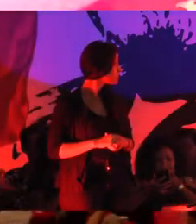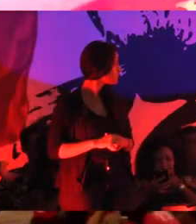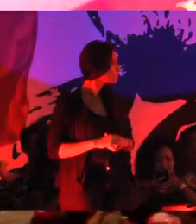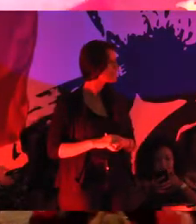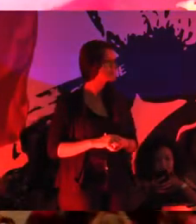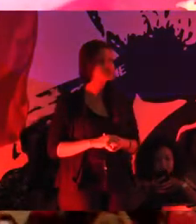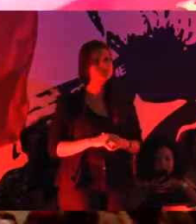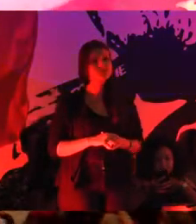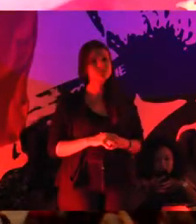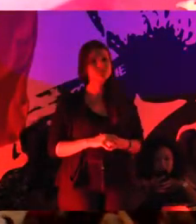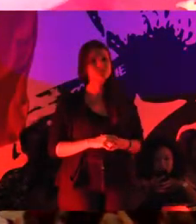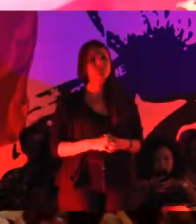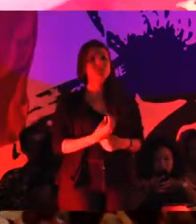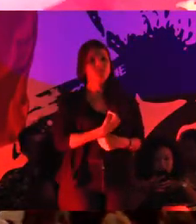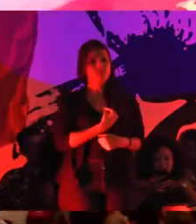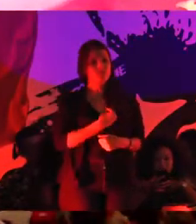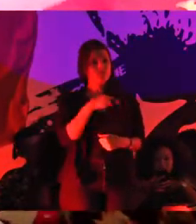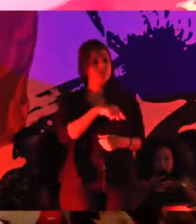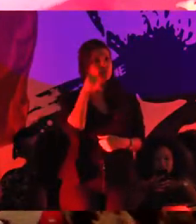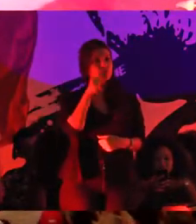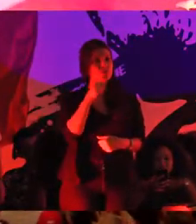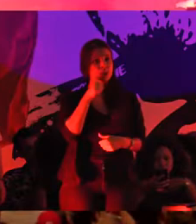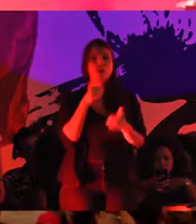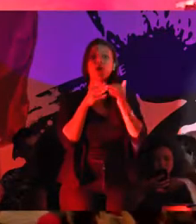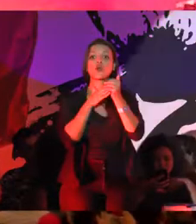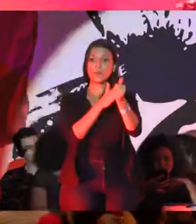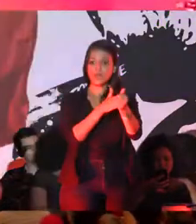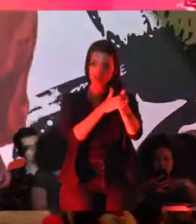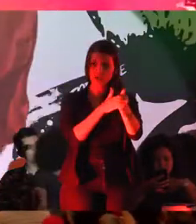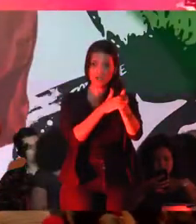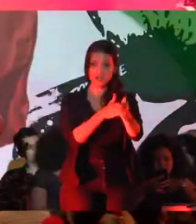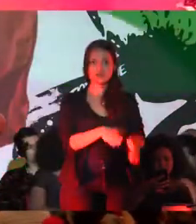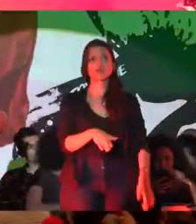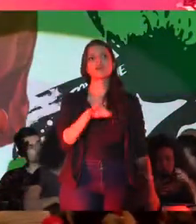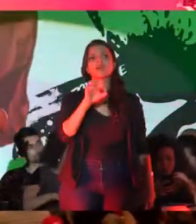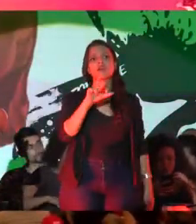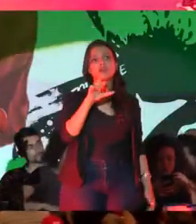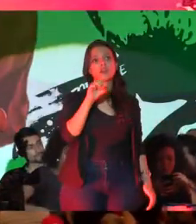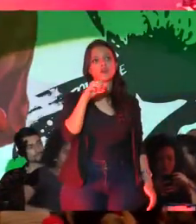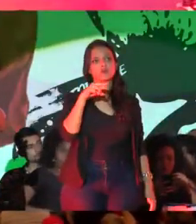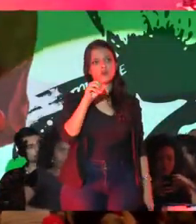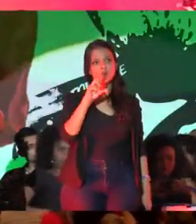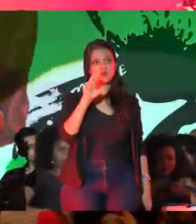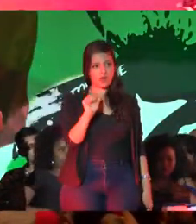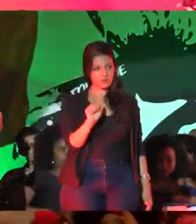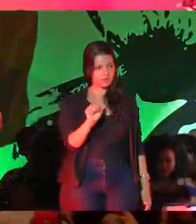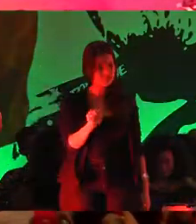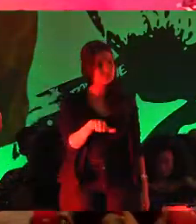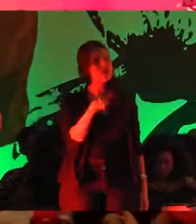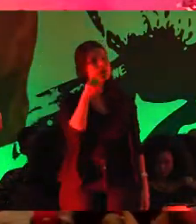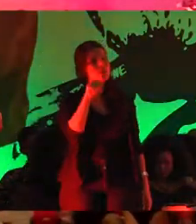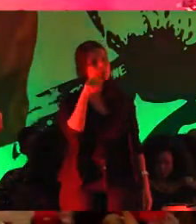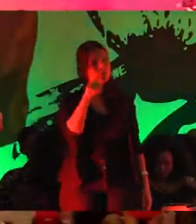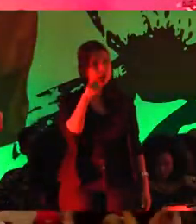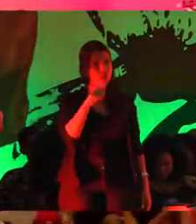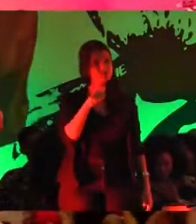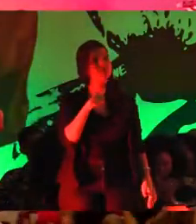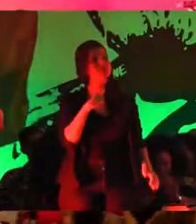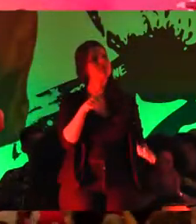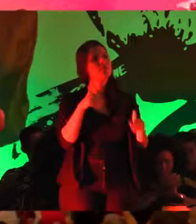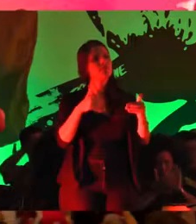Está no nosso palco também a nossa companheira, ministra Eleonora Menicucci, ministra das Mulheres do governo